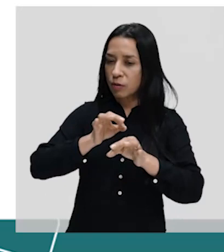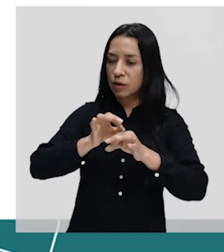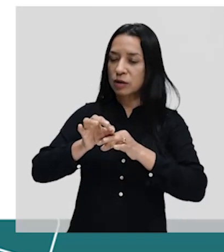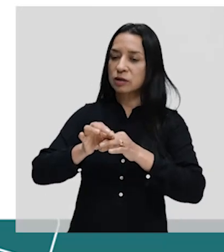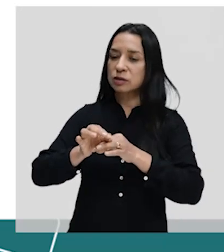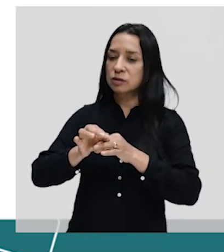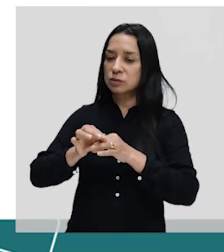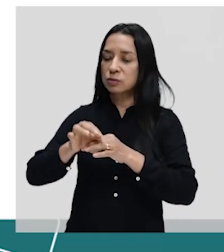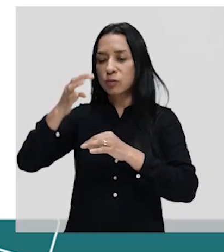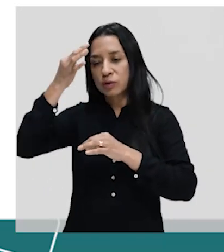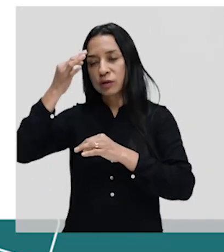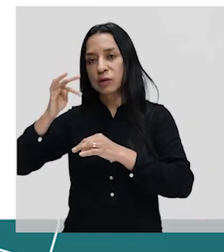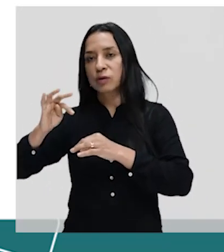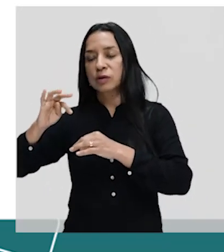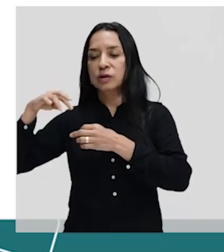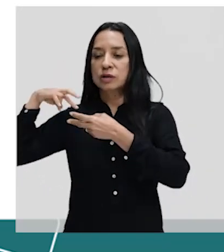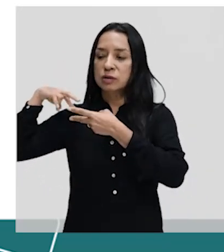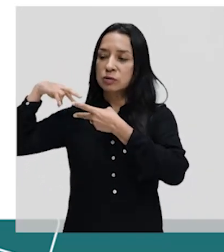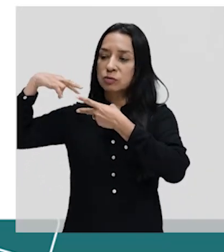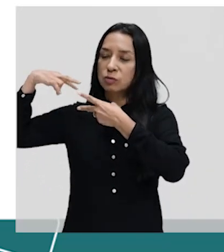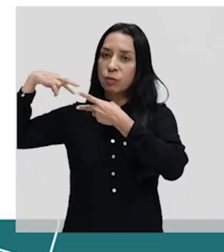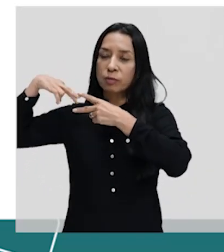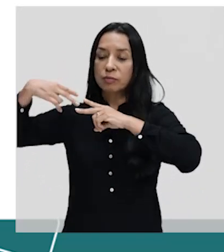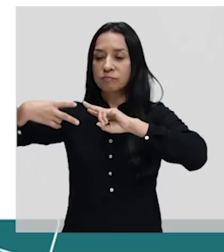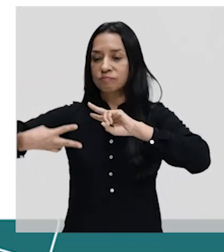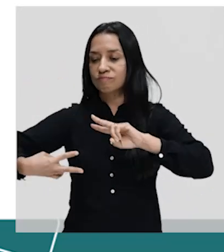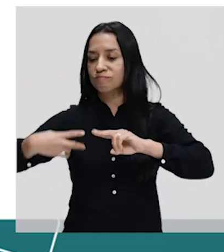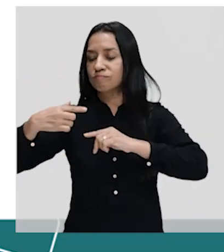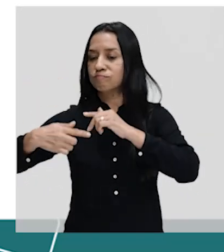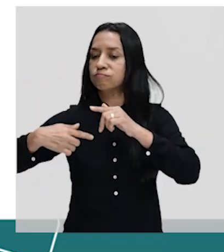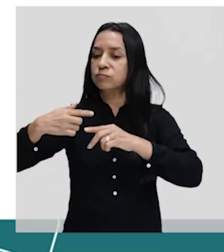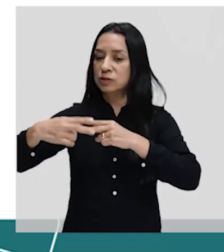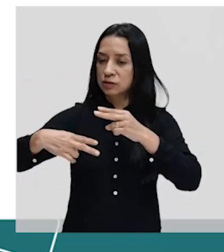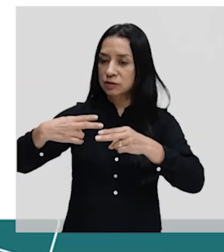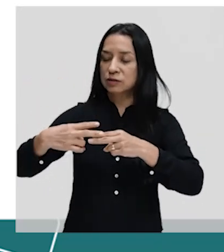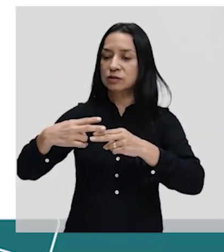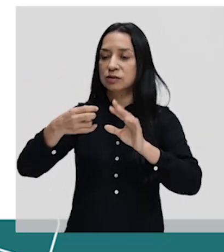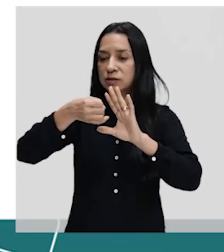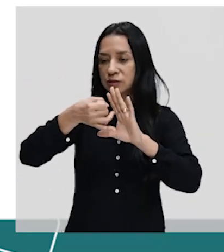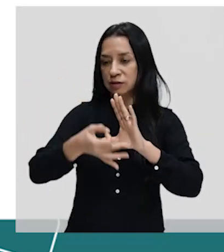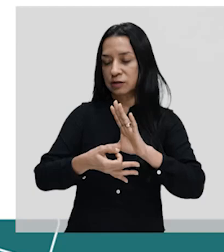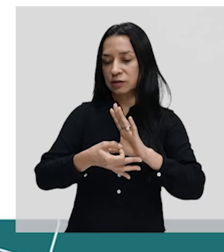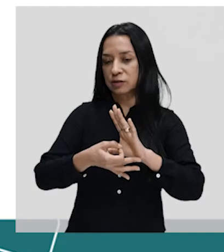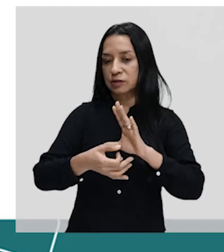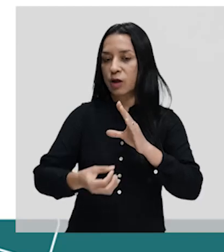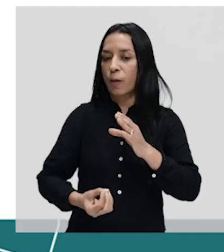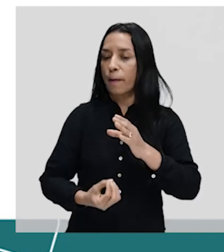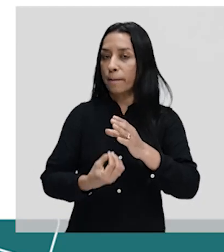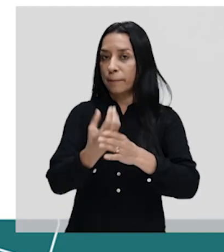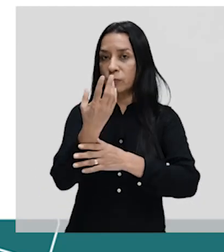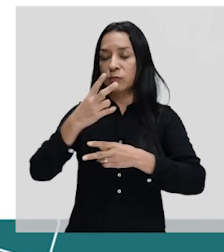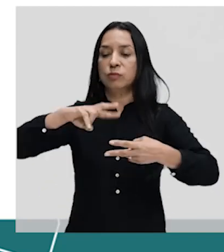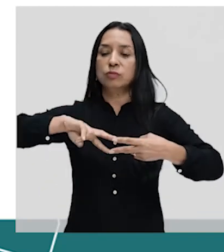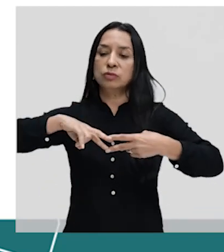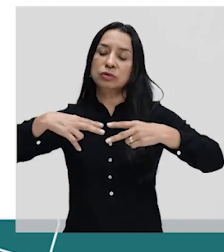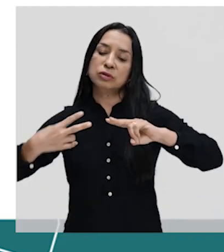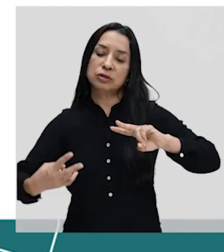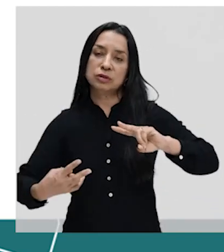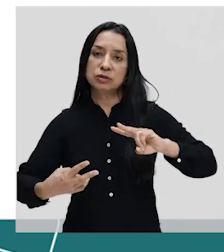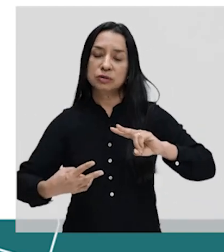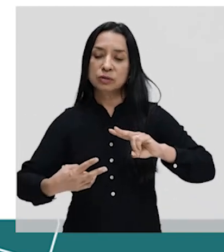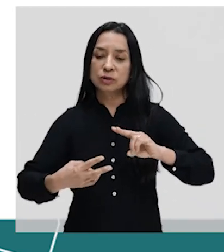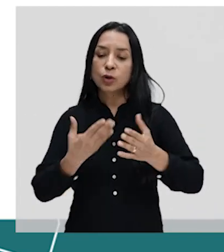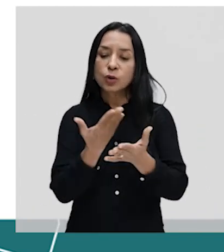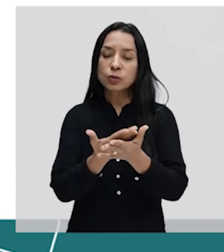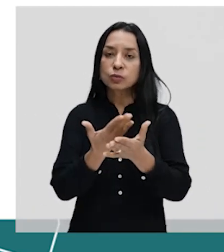características. E ele é um cara que é precursor da genética. Nós temos aí a genética, onde a gente estuda a primeira e a segunda lei